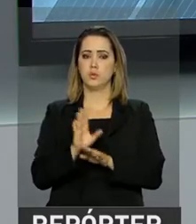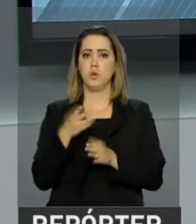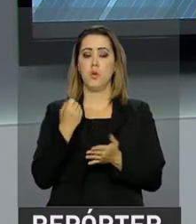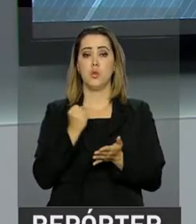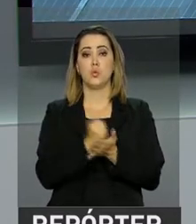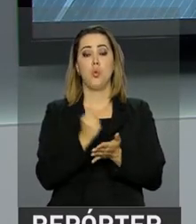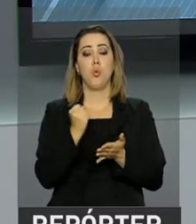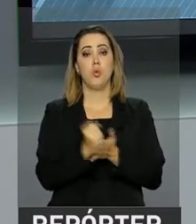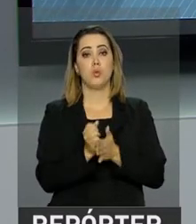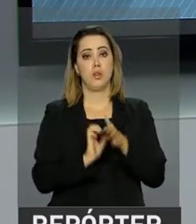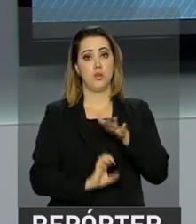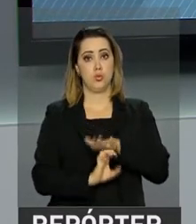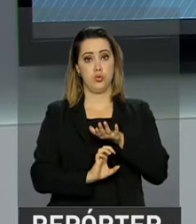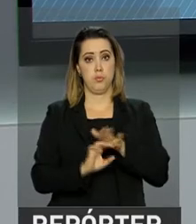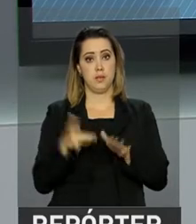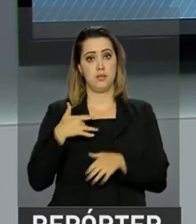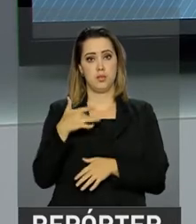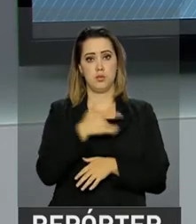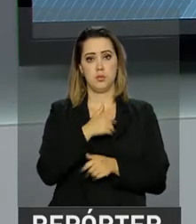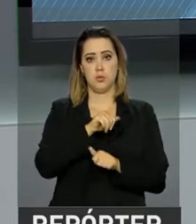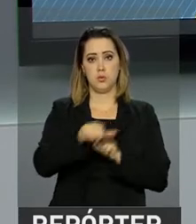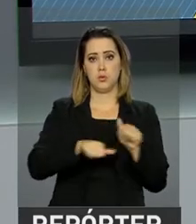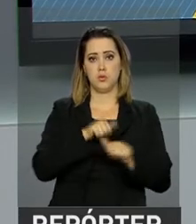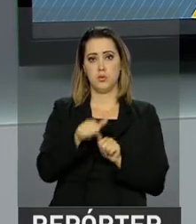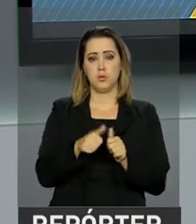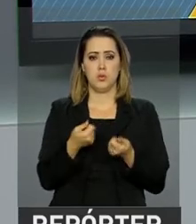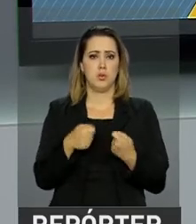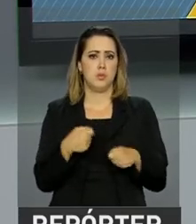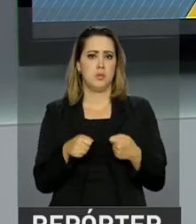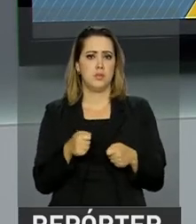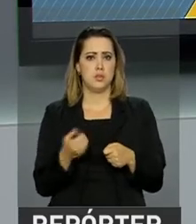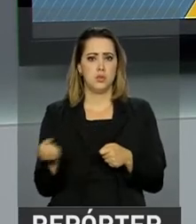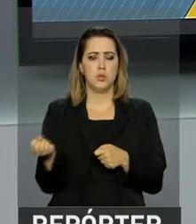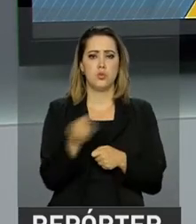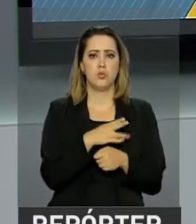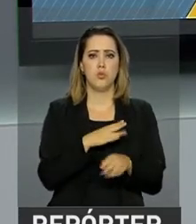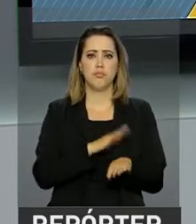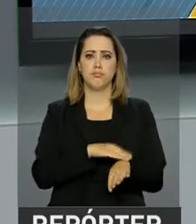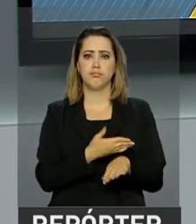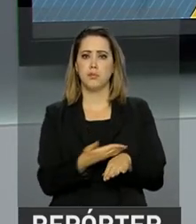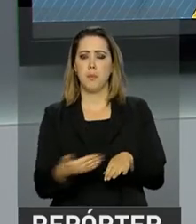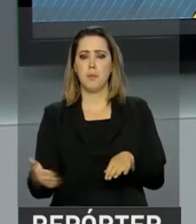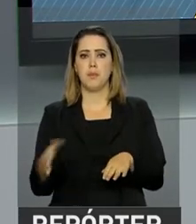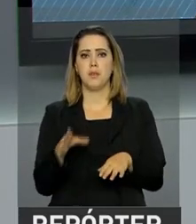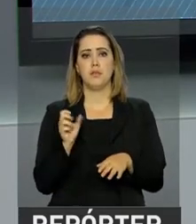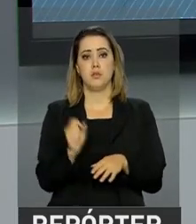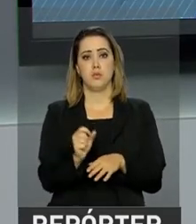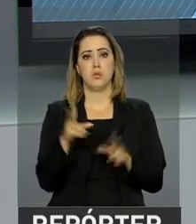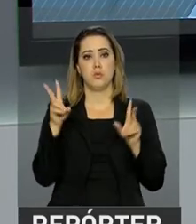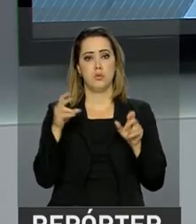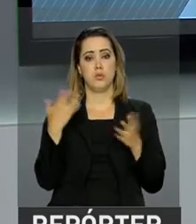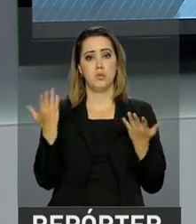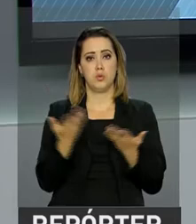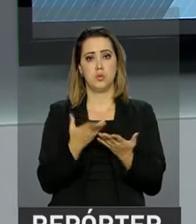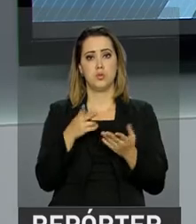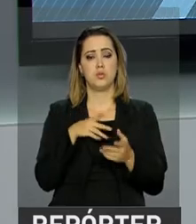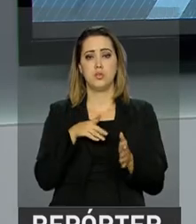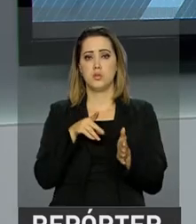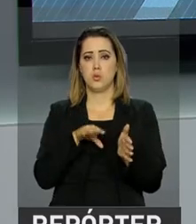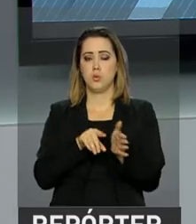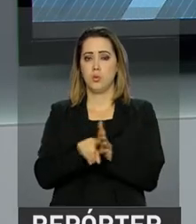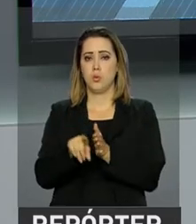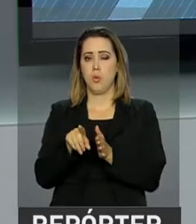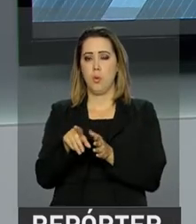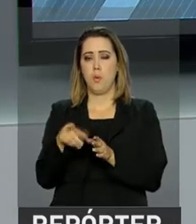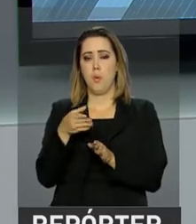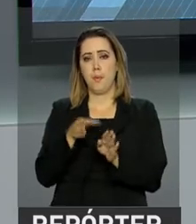beneficiário de plano de saúde possa trocar de operadora sem cumprir novo período de carência. O tema está sendo colocado em consulta pública para